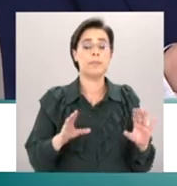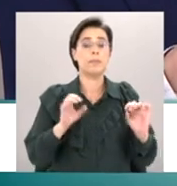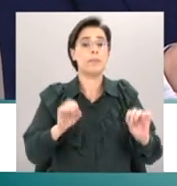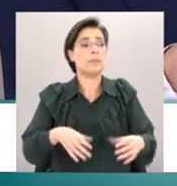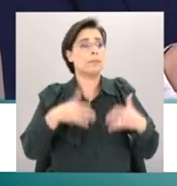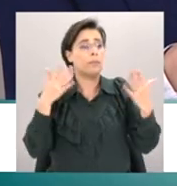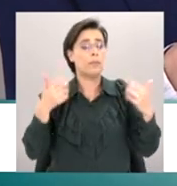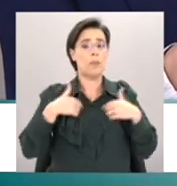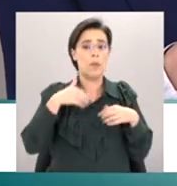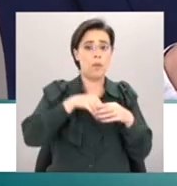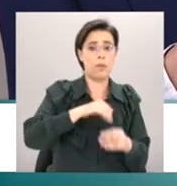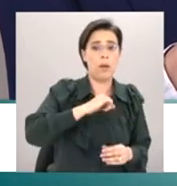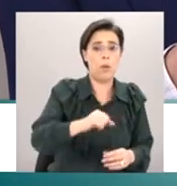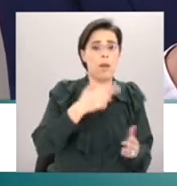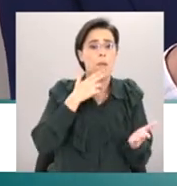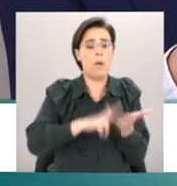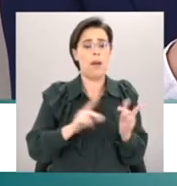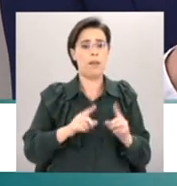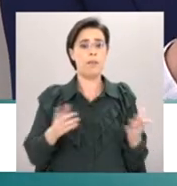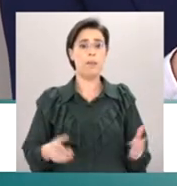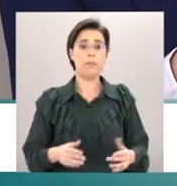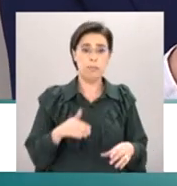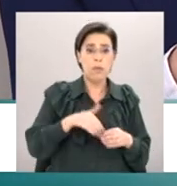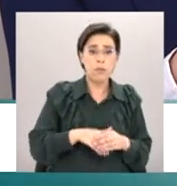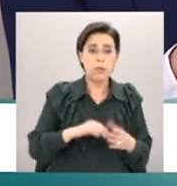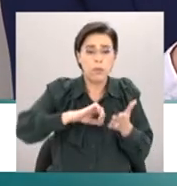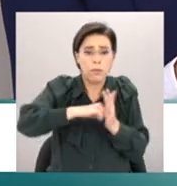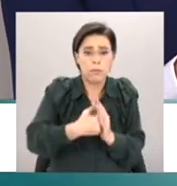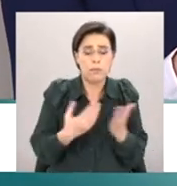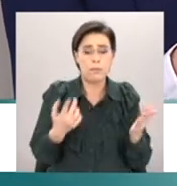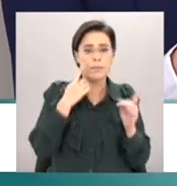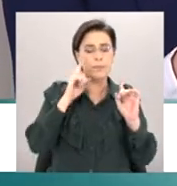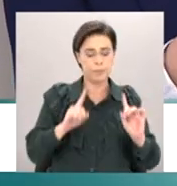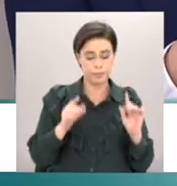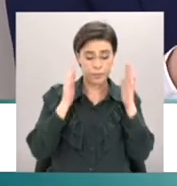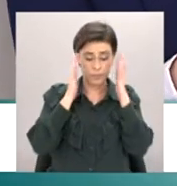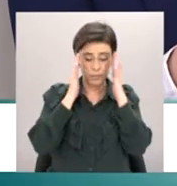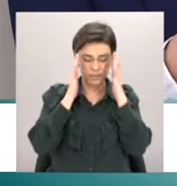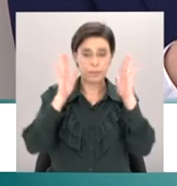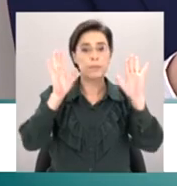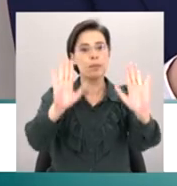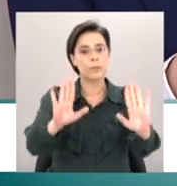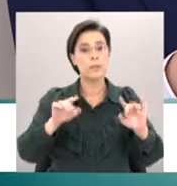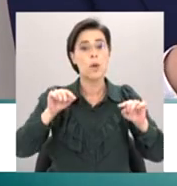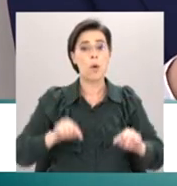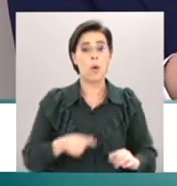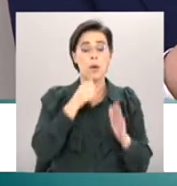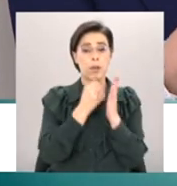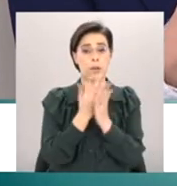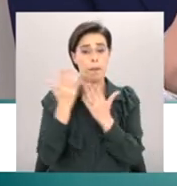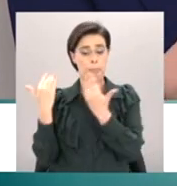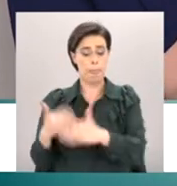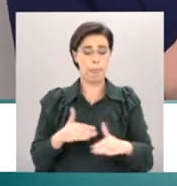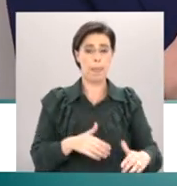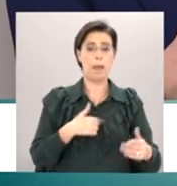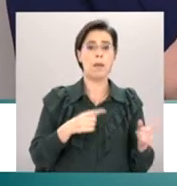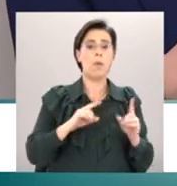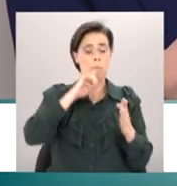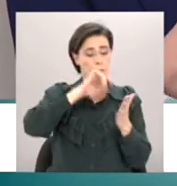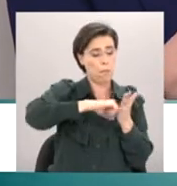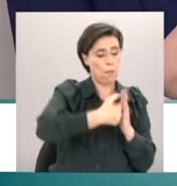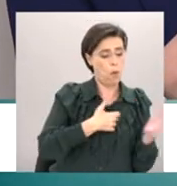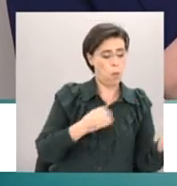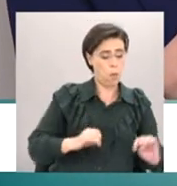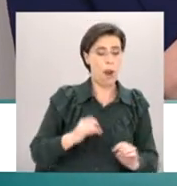Esporte princípio muito contra as medidas isso não é verdade não votou contra o estado de emergência veja bem uma escola hoje a